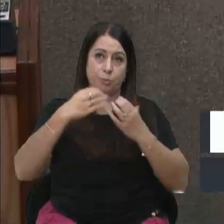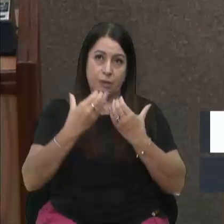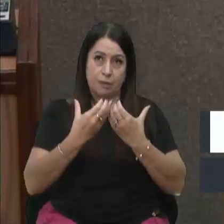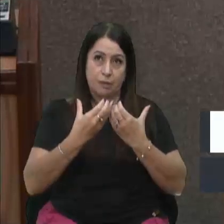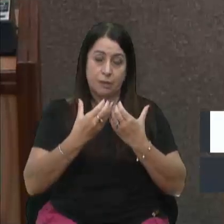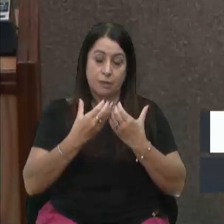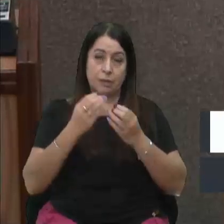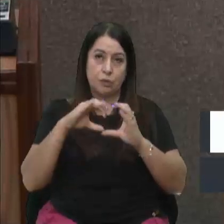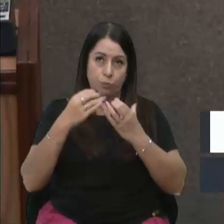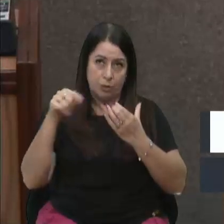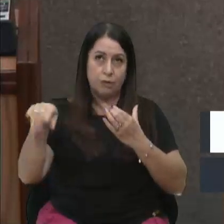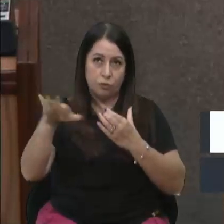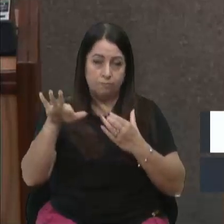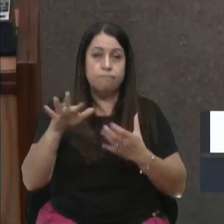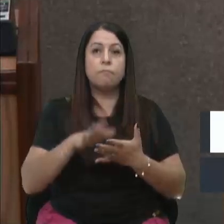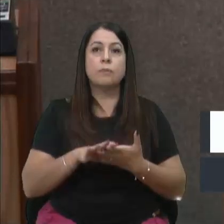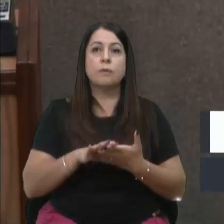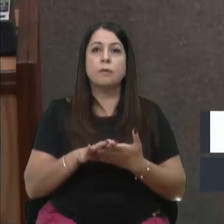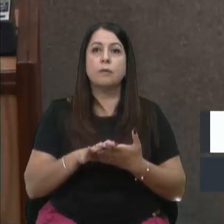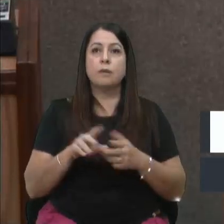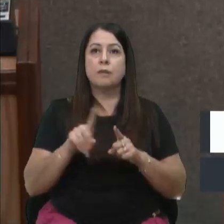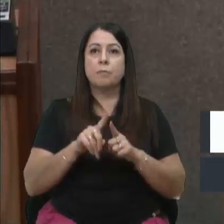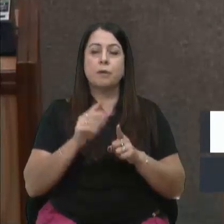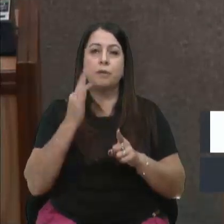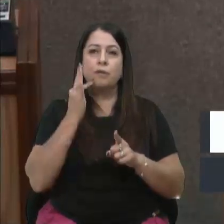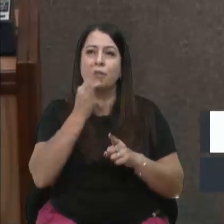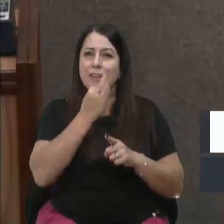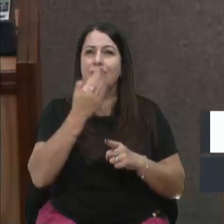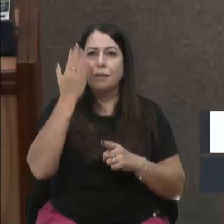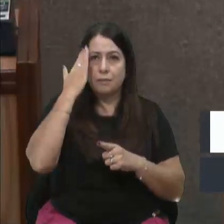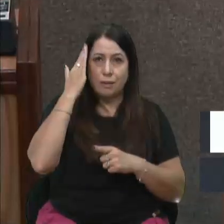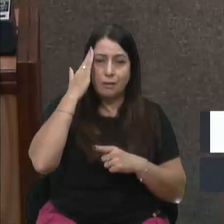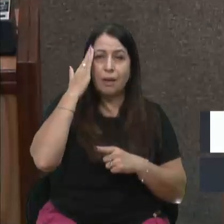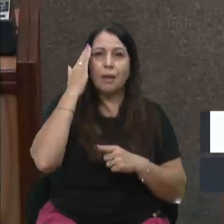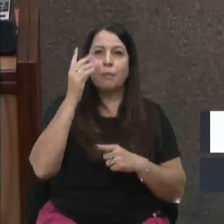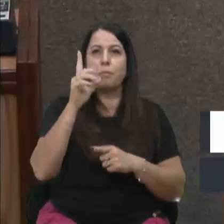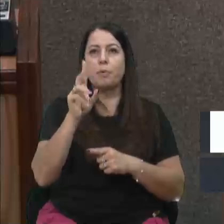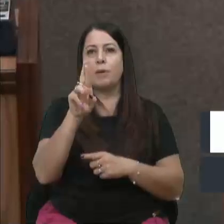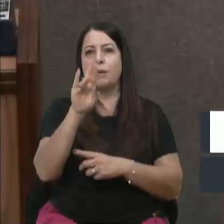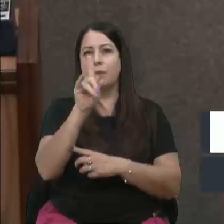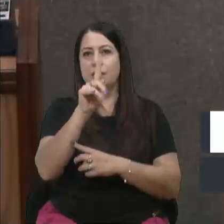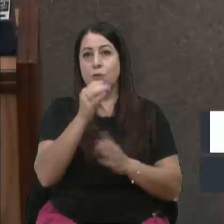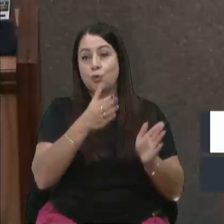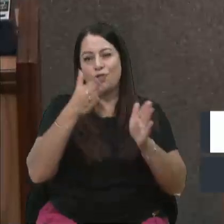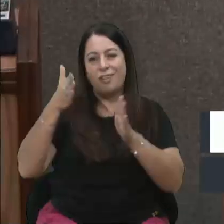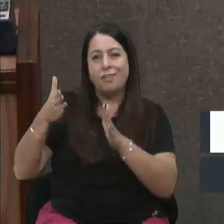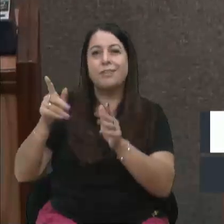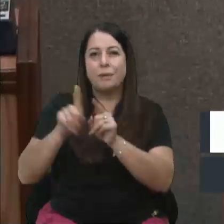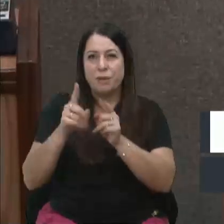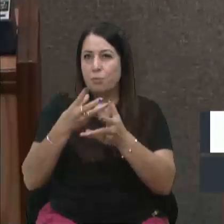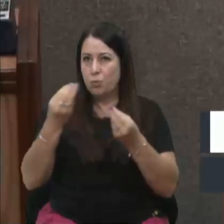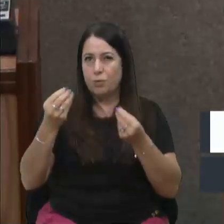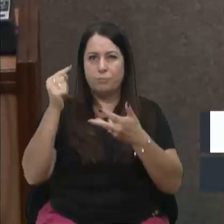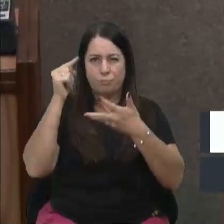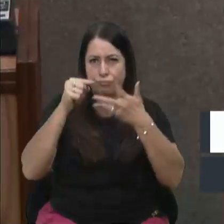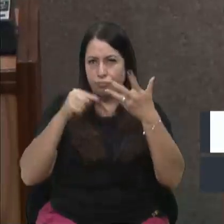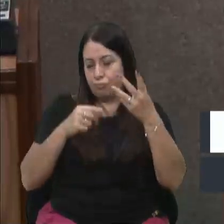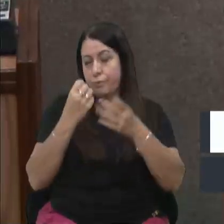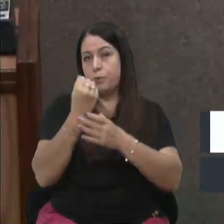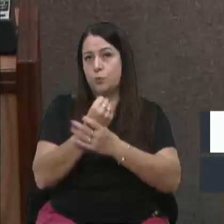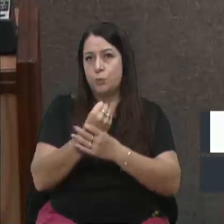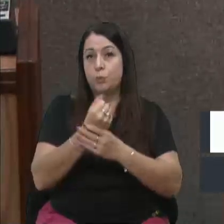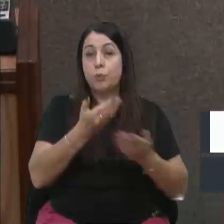na comunidade. E assim como Forqueta, a gente sabe que Desvio Risso é do ladinho, também tem bastante questões de segurança,